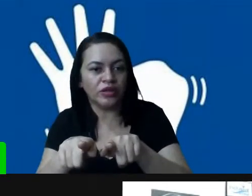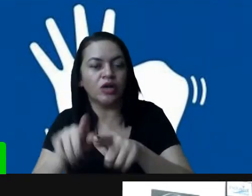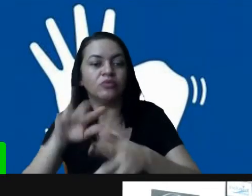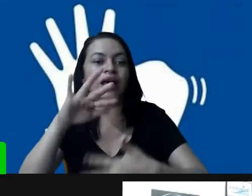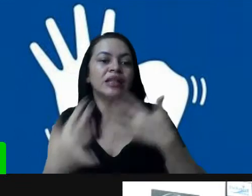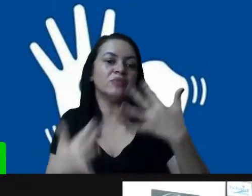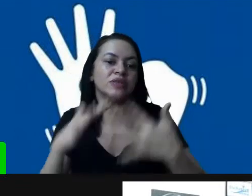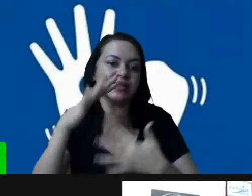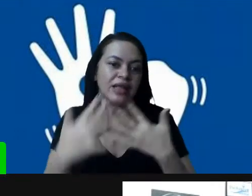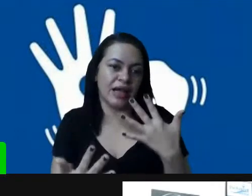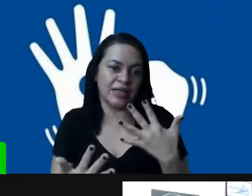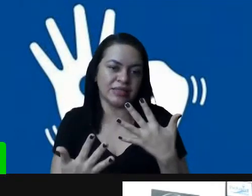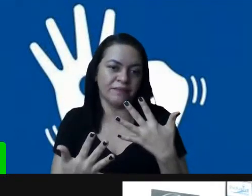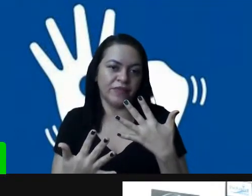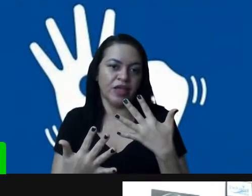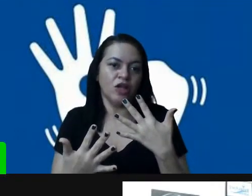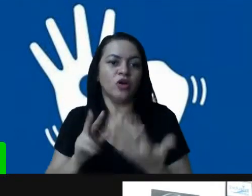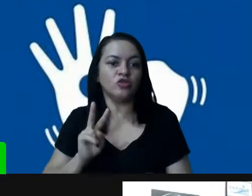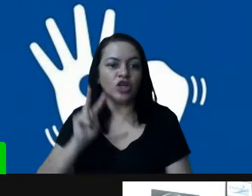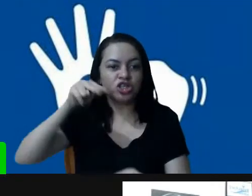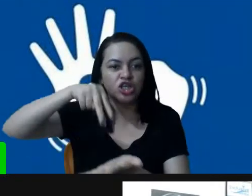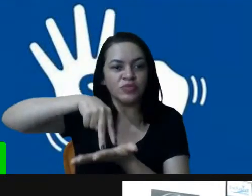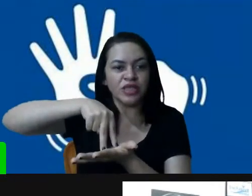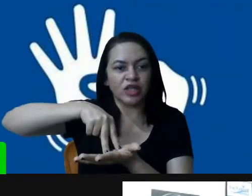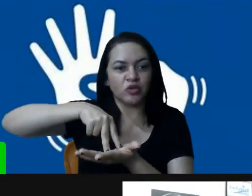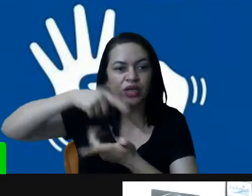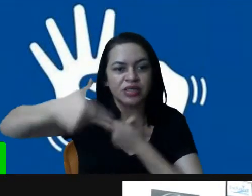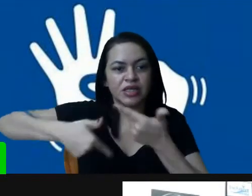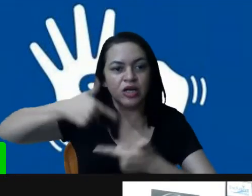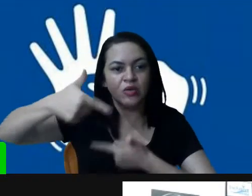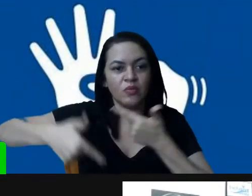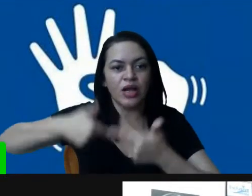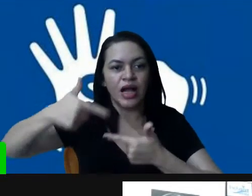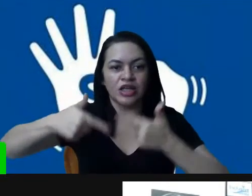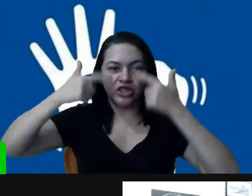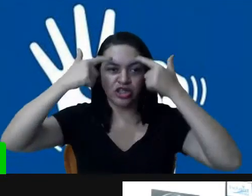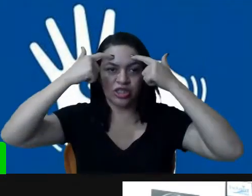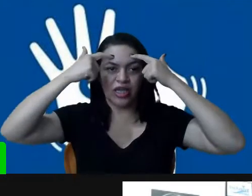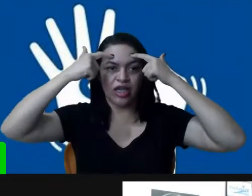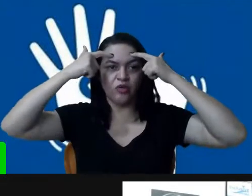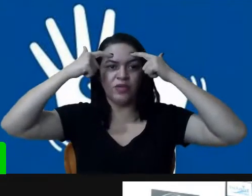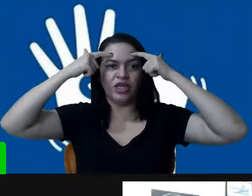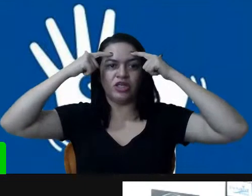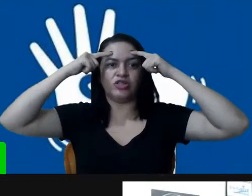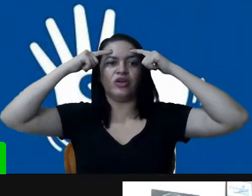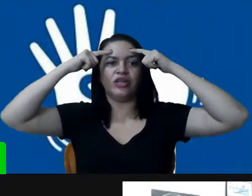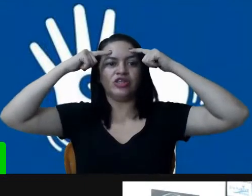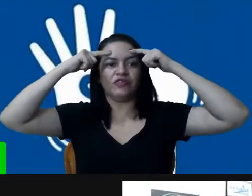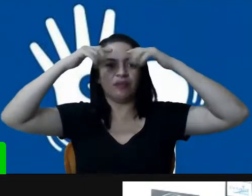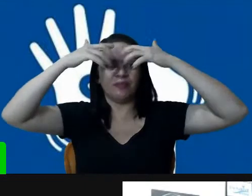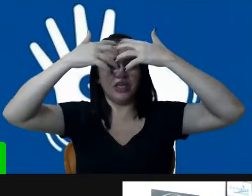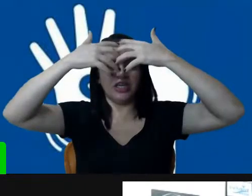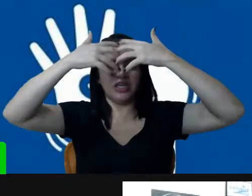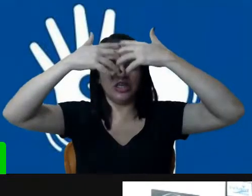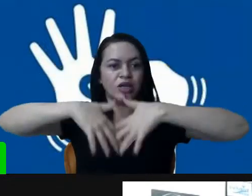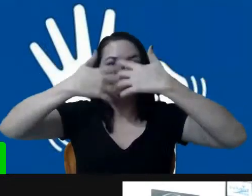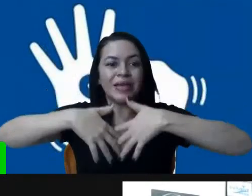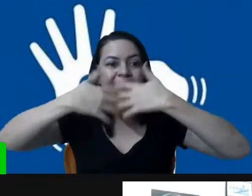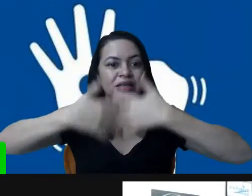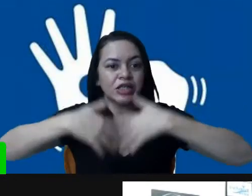ou não da língua de sinais. Quando nós estamos em atuação, a gente está realmente,